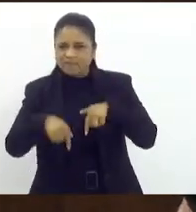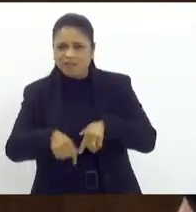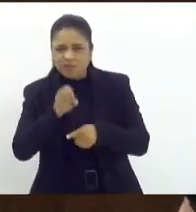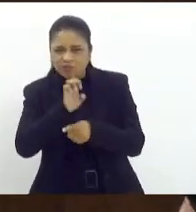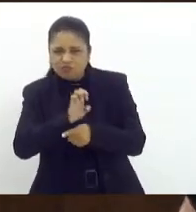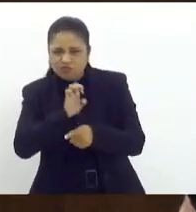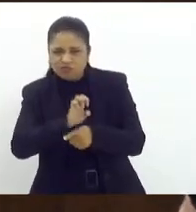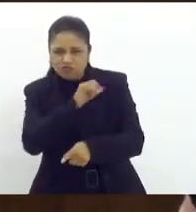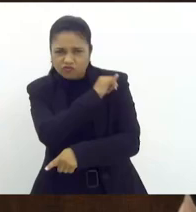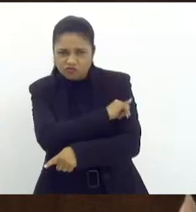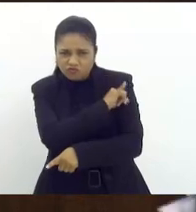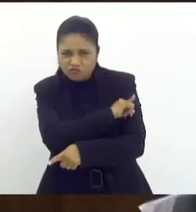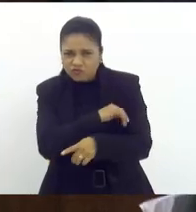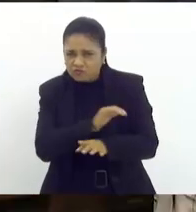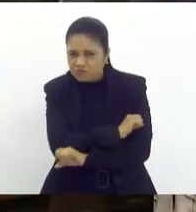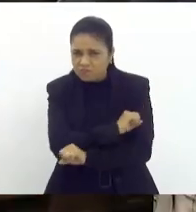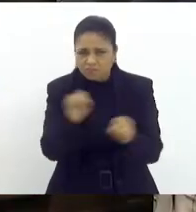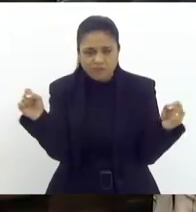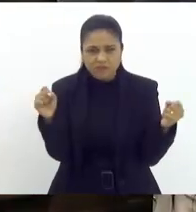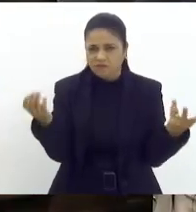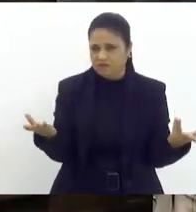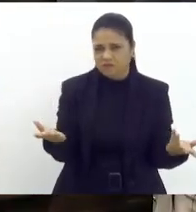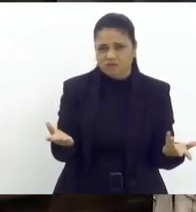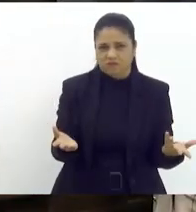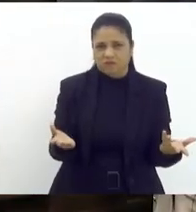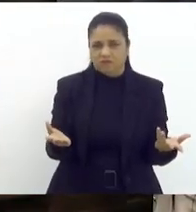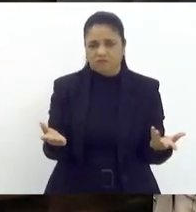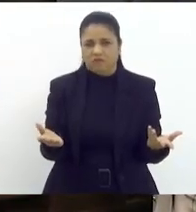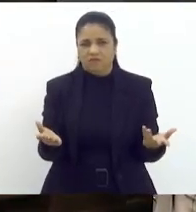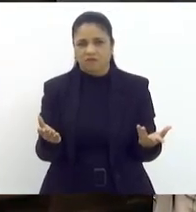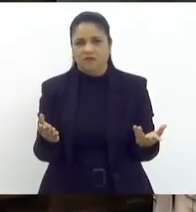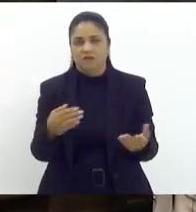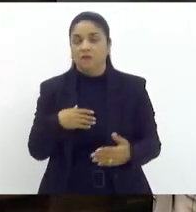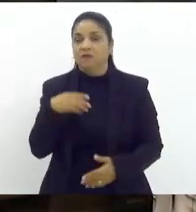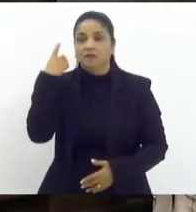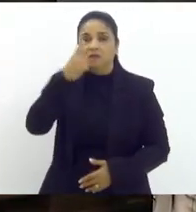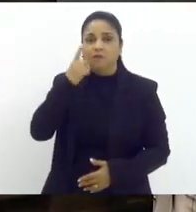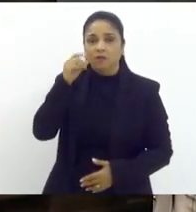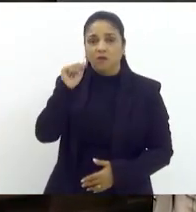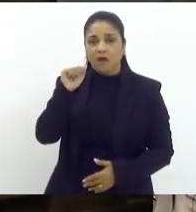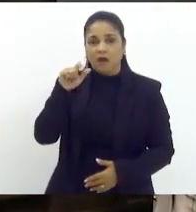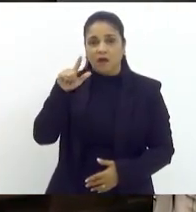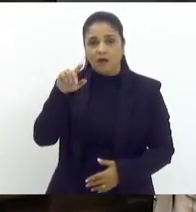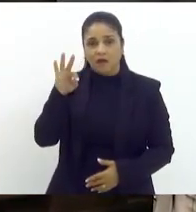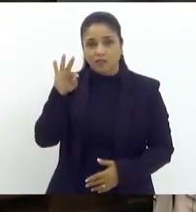Janeiro Muito obrigado presidente Deputado Átila Nunes